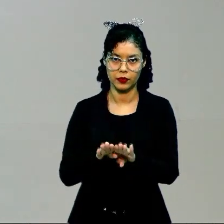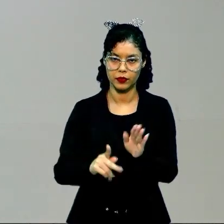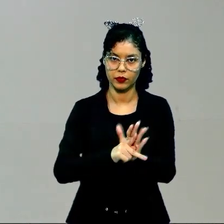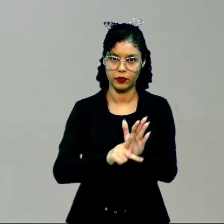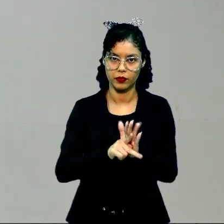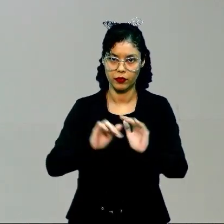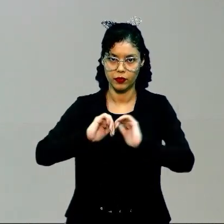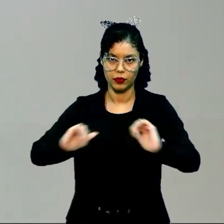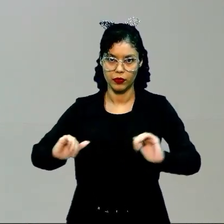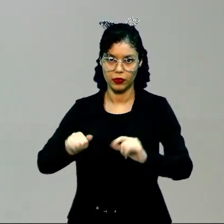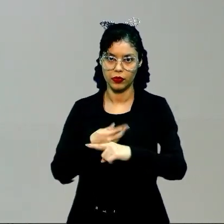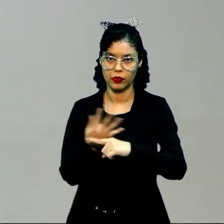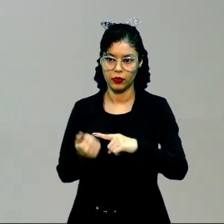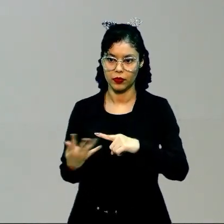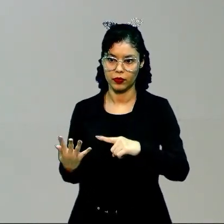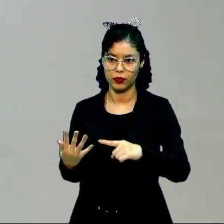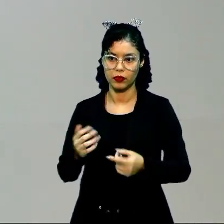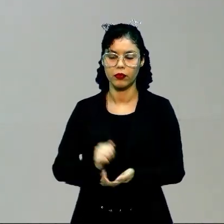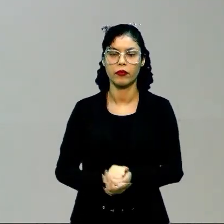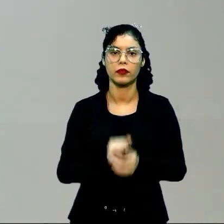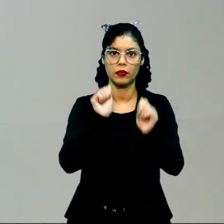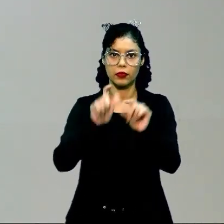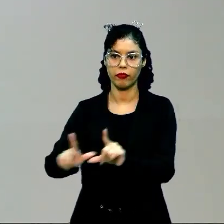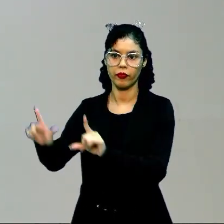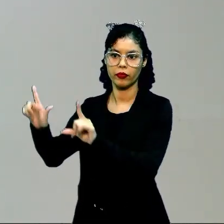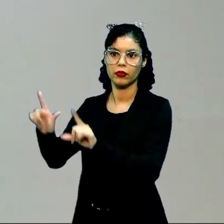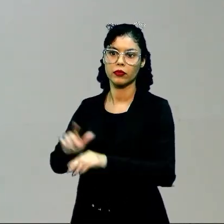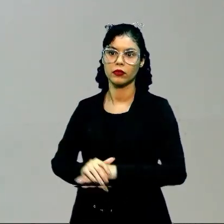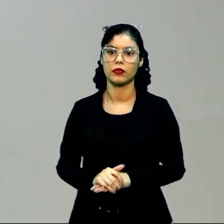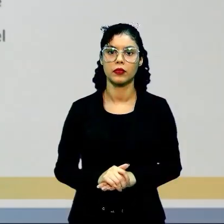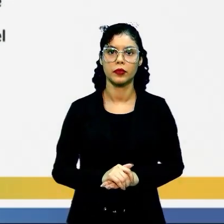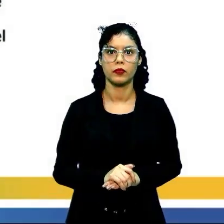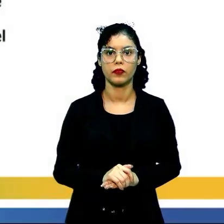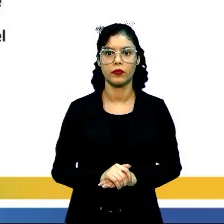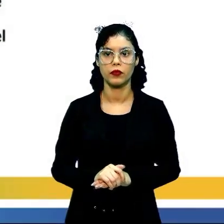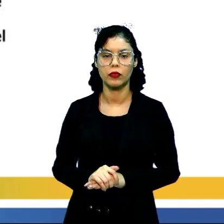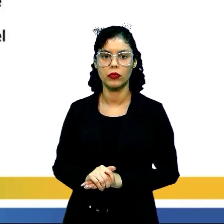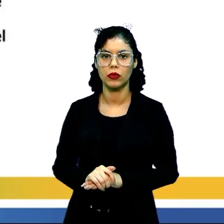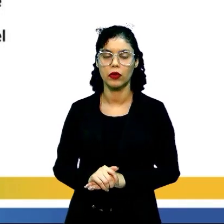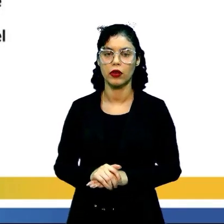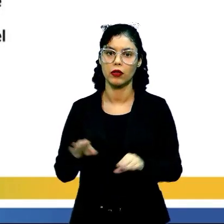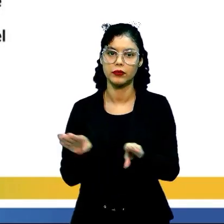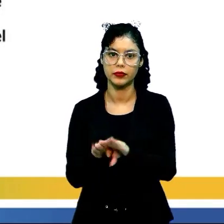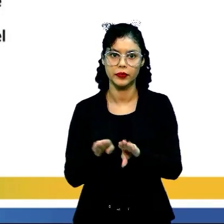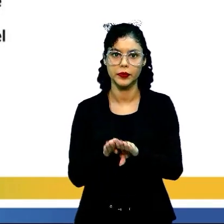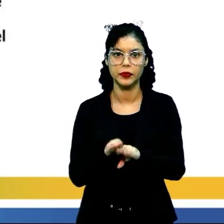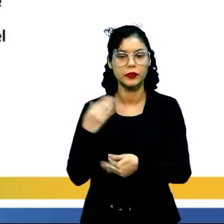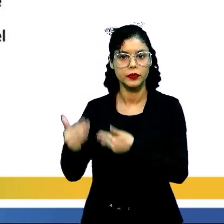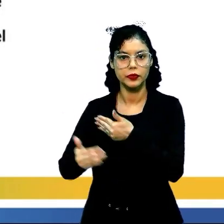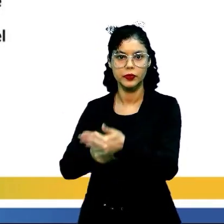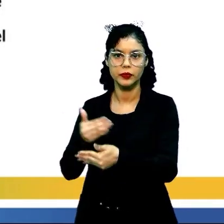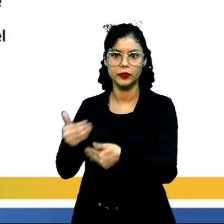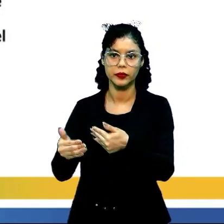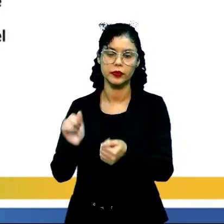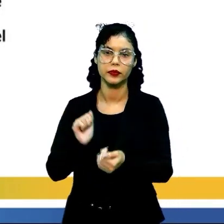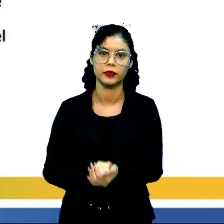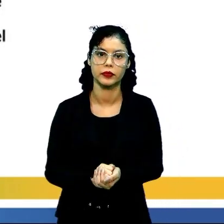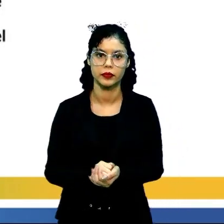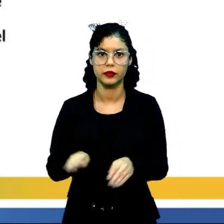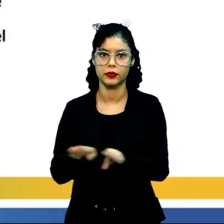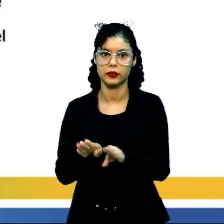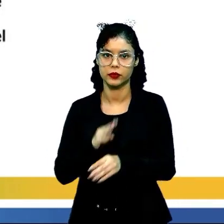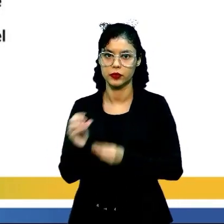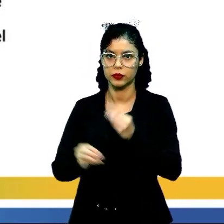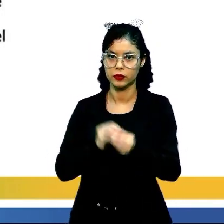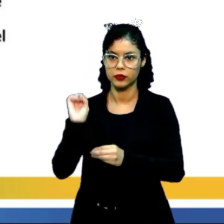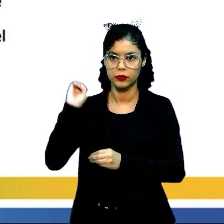uma destilação fracionada. Acompanha na tela. Nós temos aí um processo de uma refinaria. Temos como